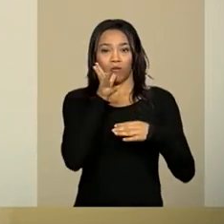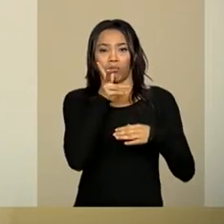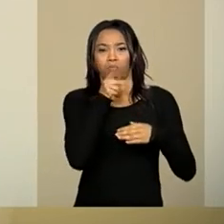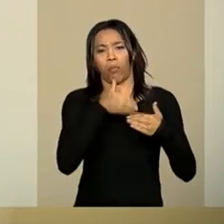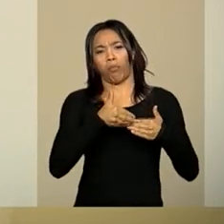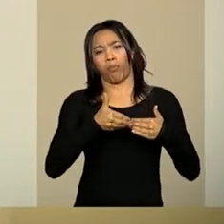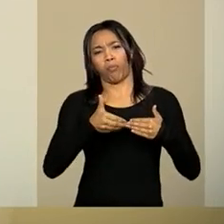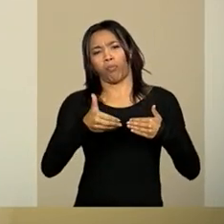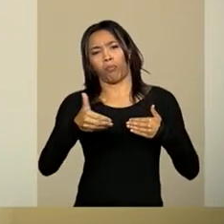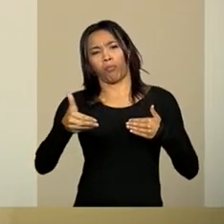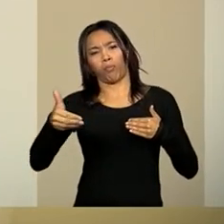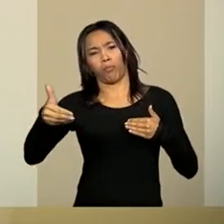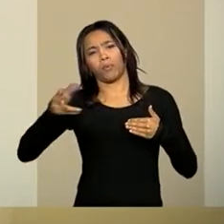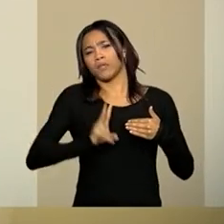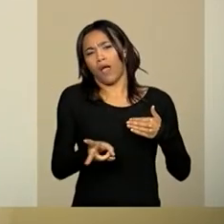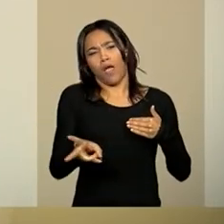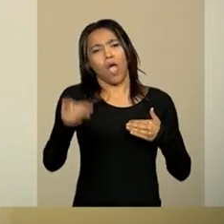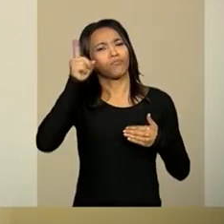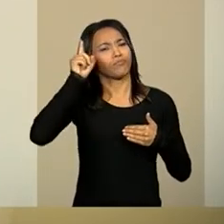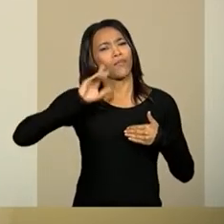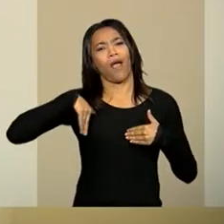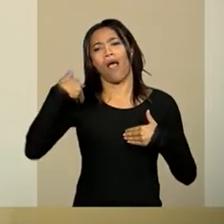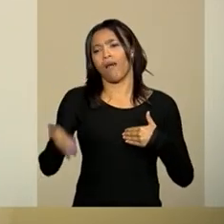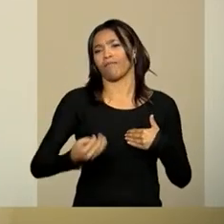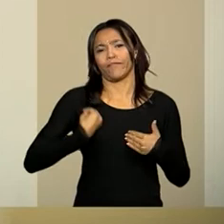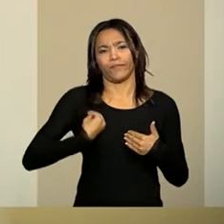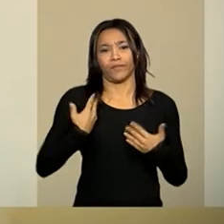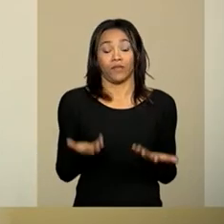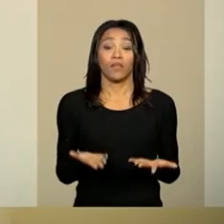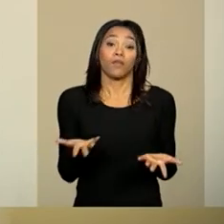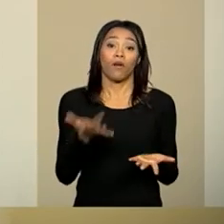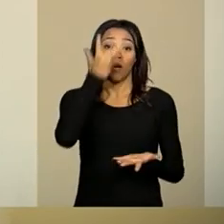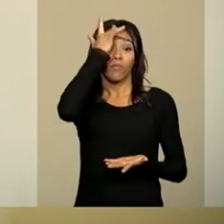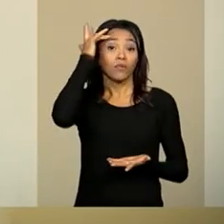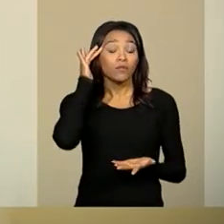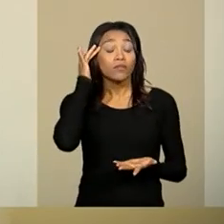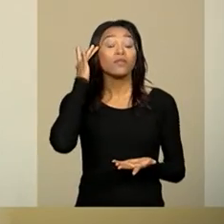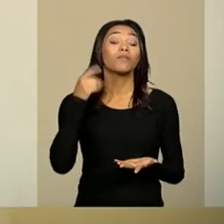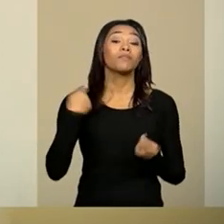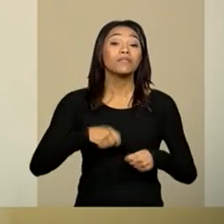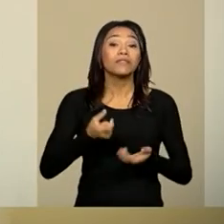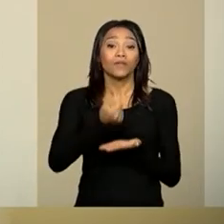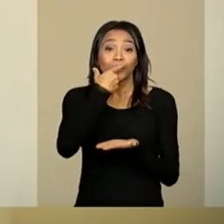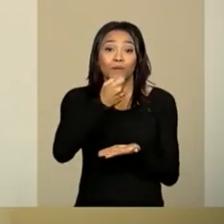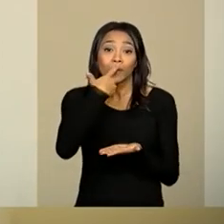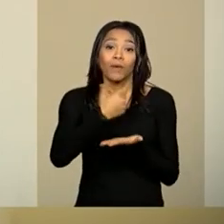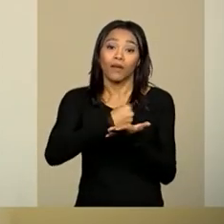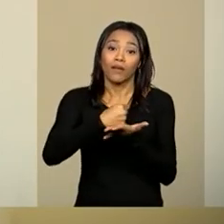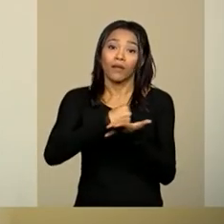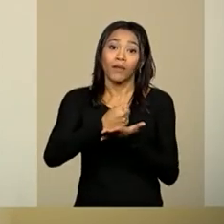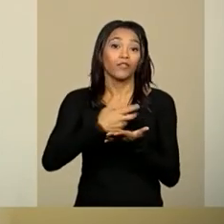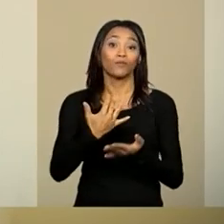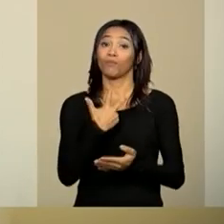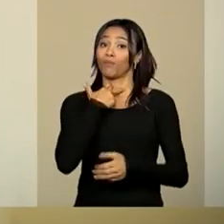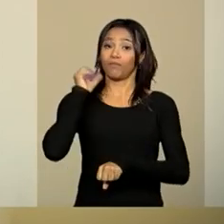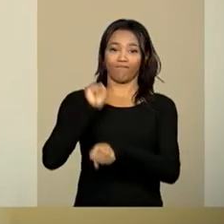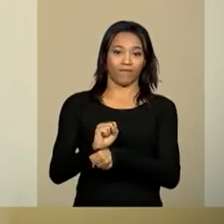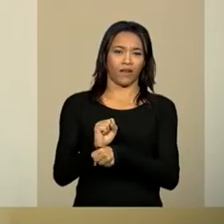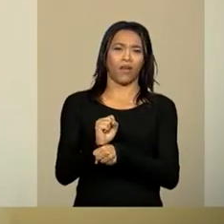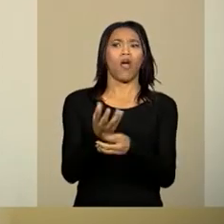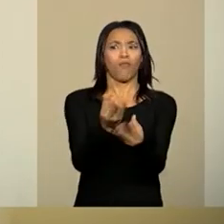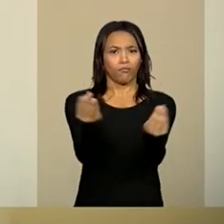de tratamento diário continuou pelo resto da vida a pessoa então tem de tomar remédios sem interrupção